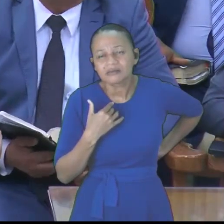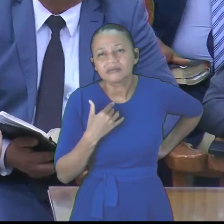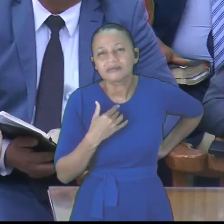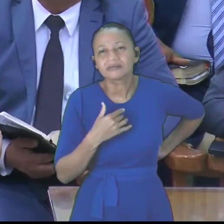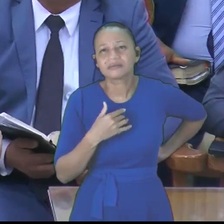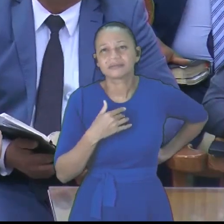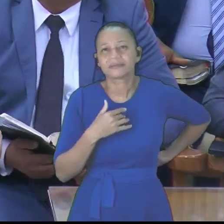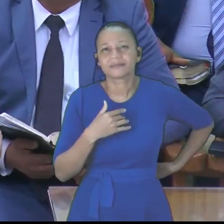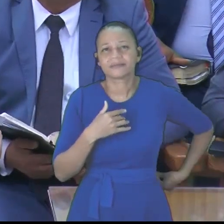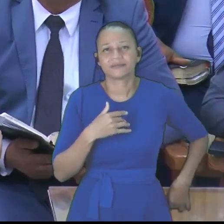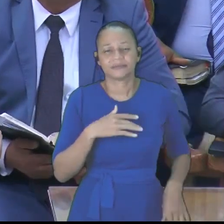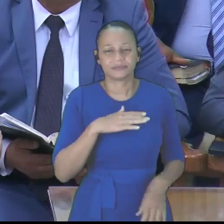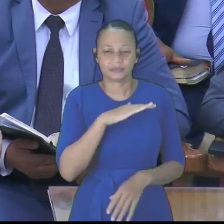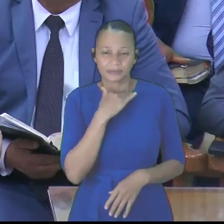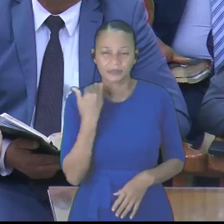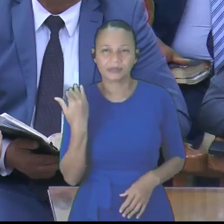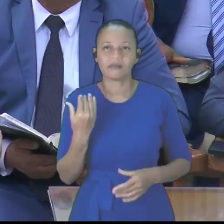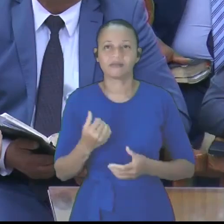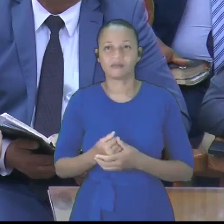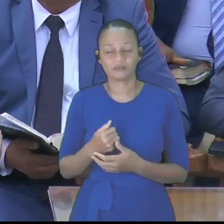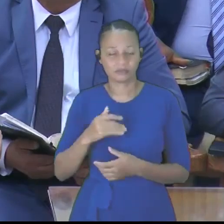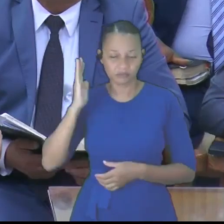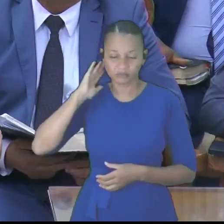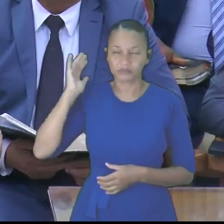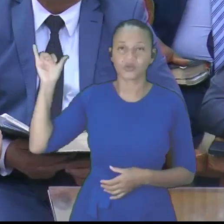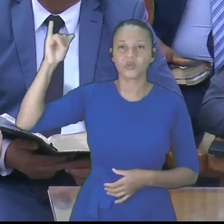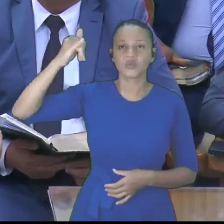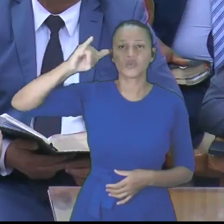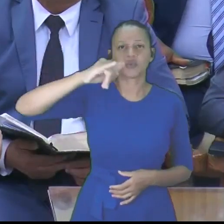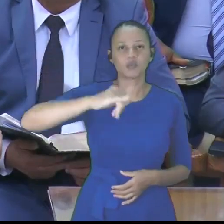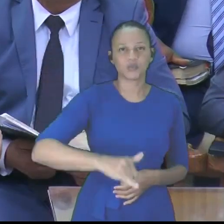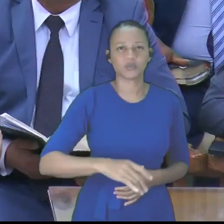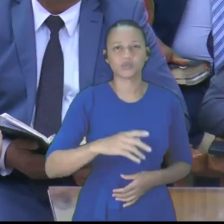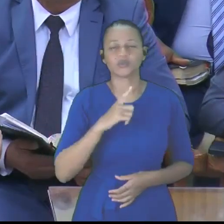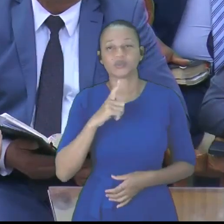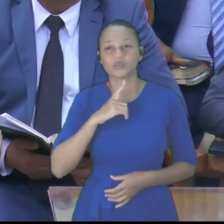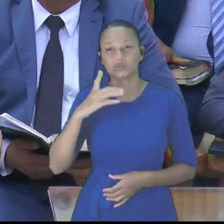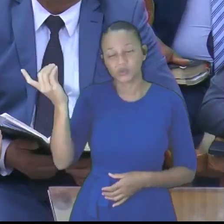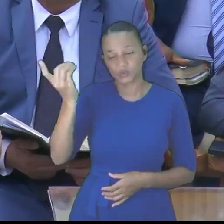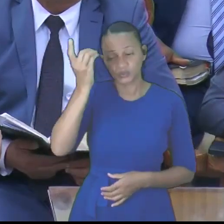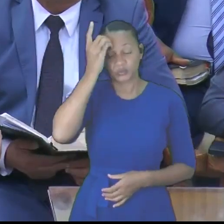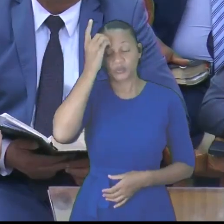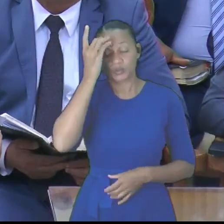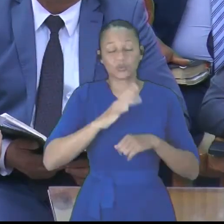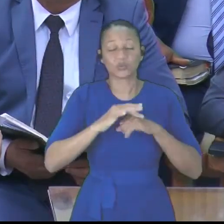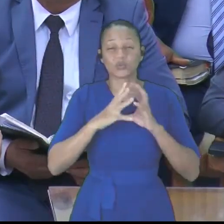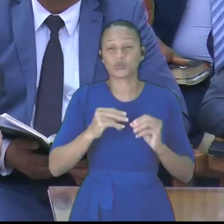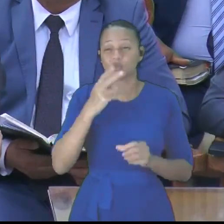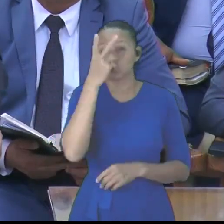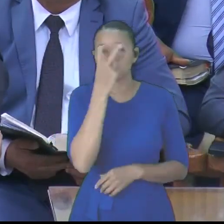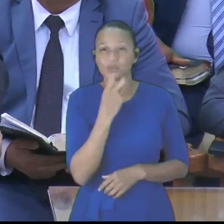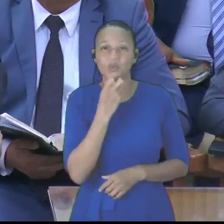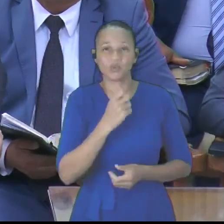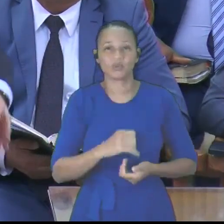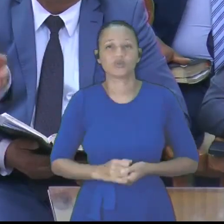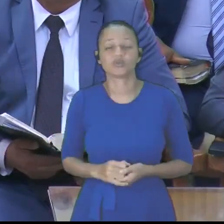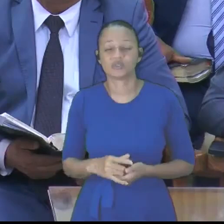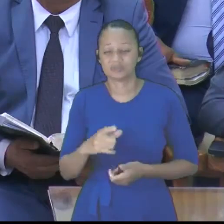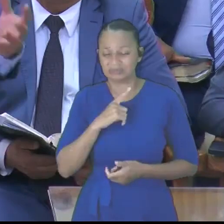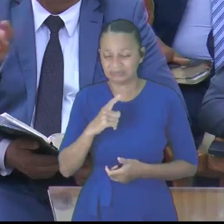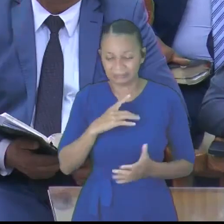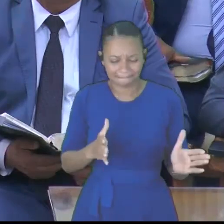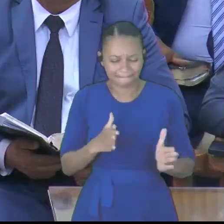morreu de um acidente aéreo no Pará. Ele tinha o dom de curar cegos. Ele tinha o dom, era um tempo de